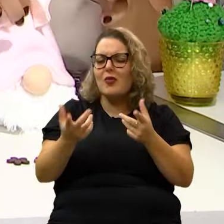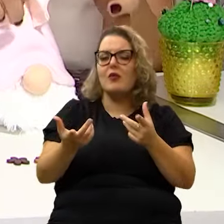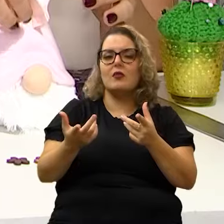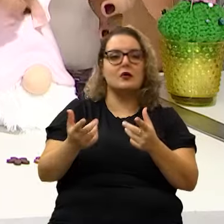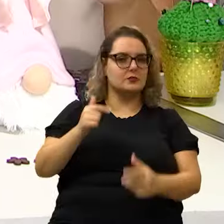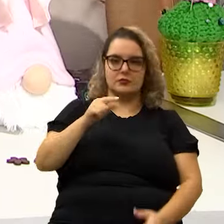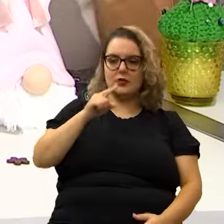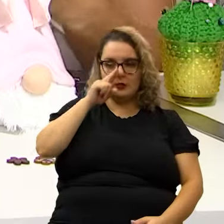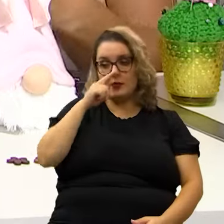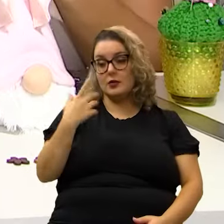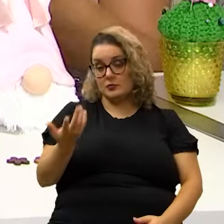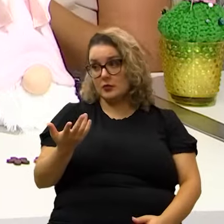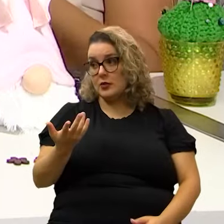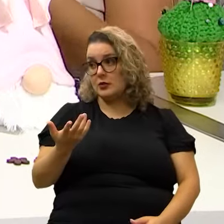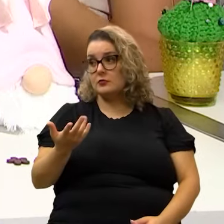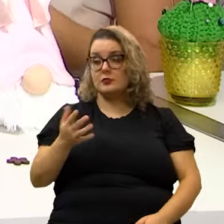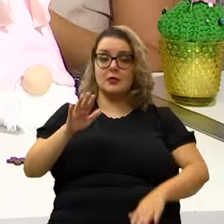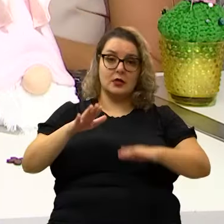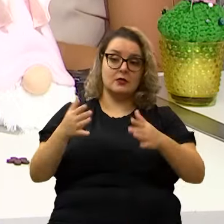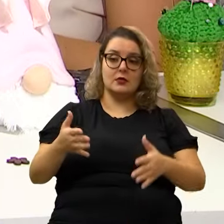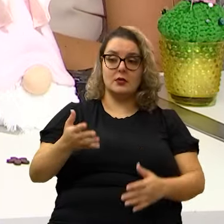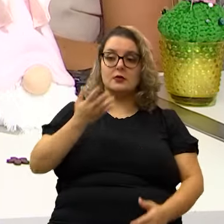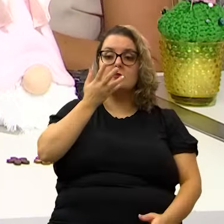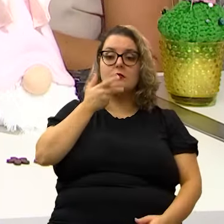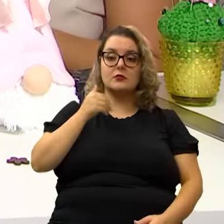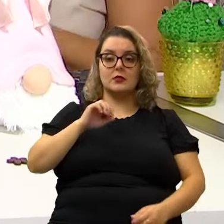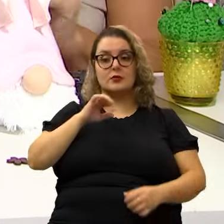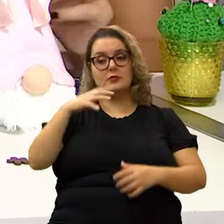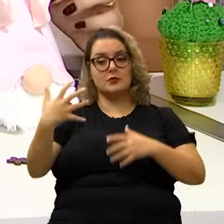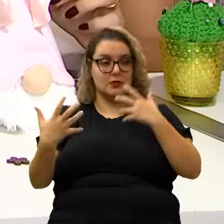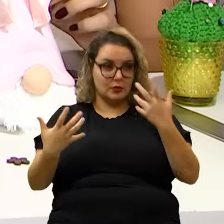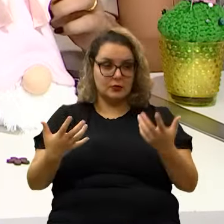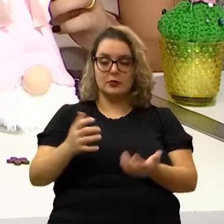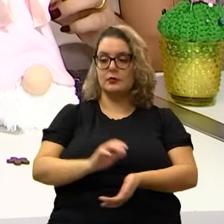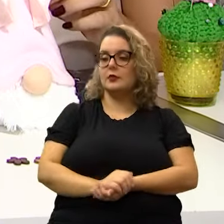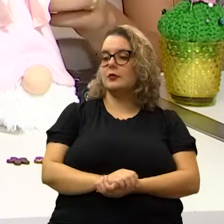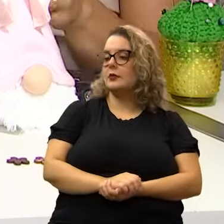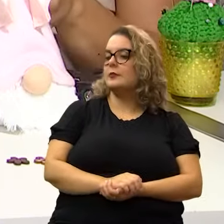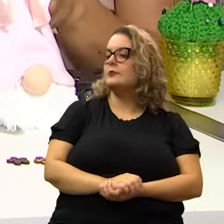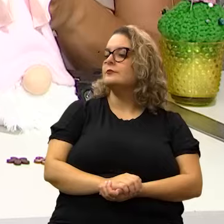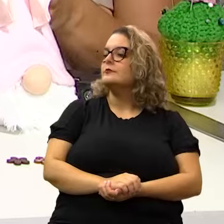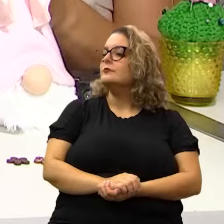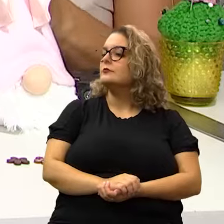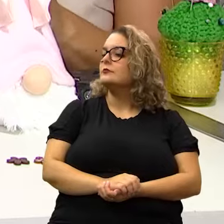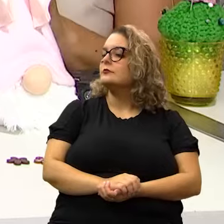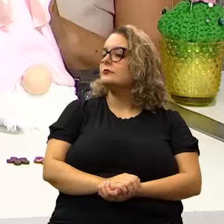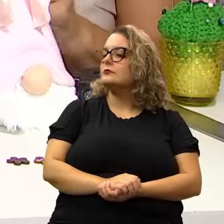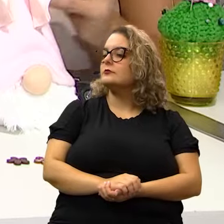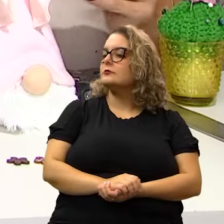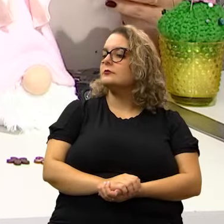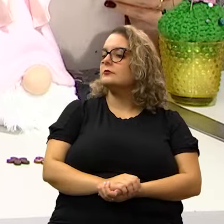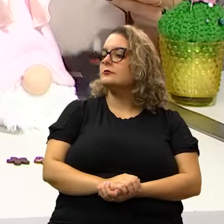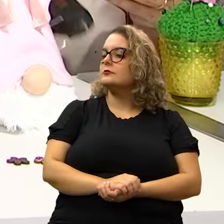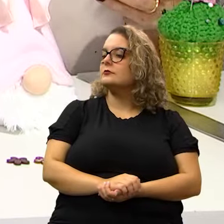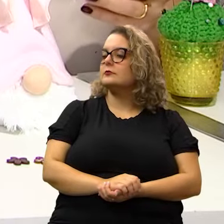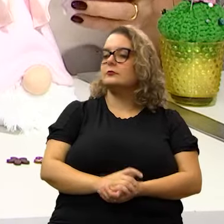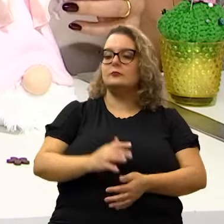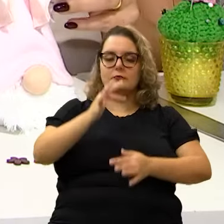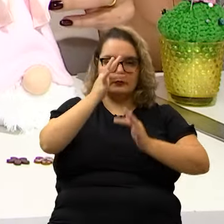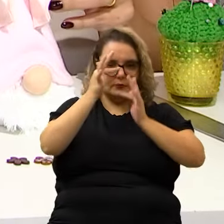o perigo, né, se for dar, às vezes, pra alguma criança, de soltar nenhuma pecinha. Sim. Então, aqui, no caso, a gente vai colocar a